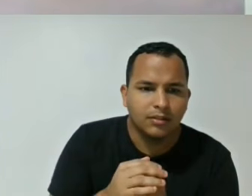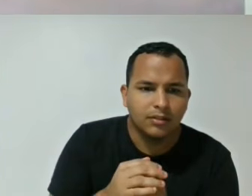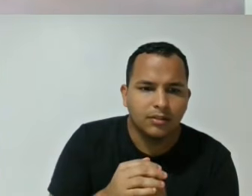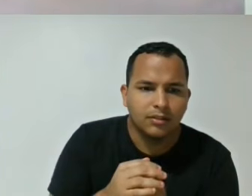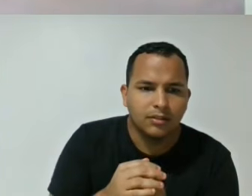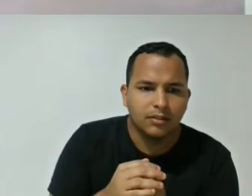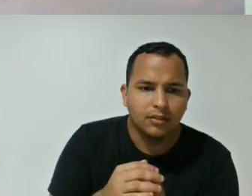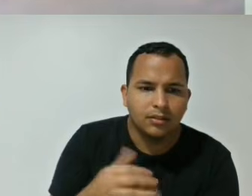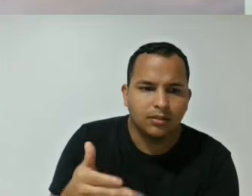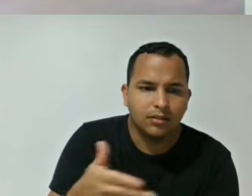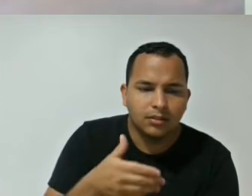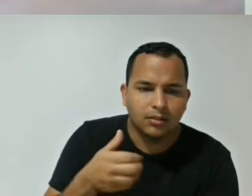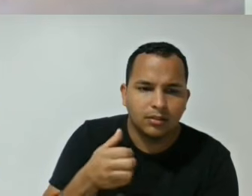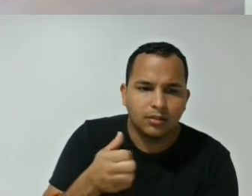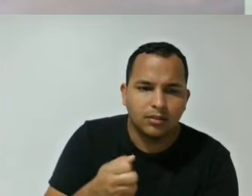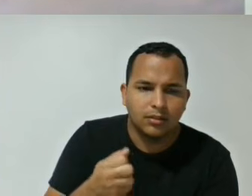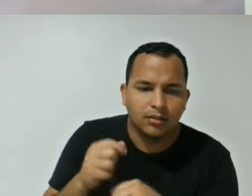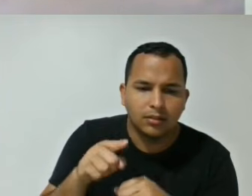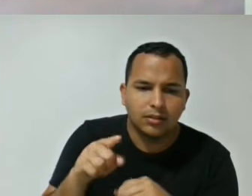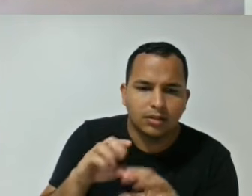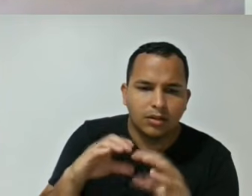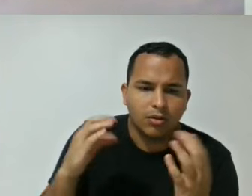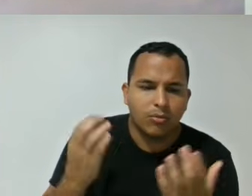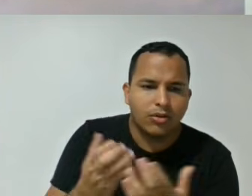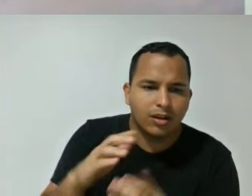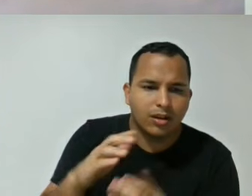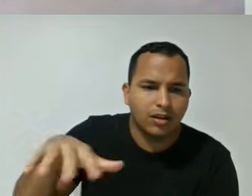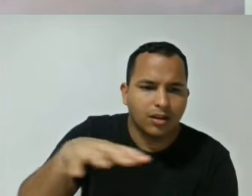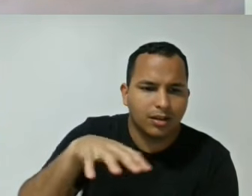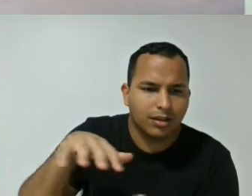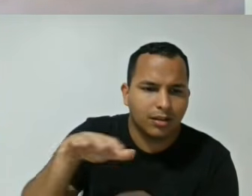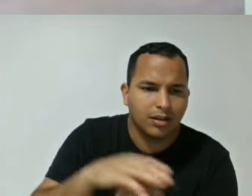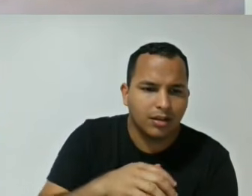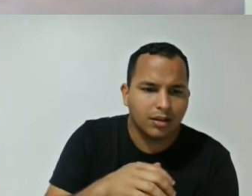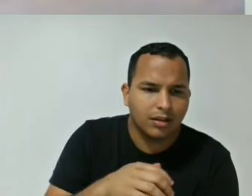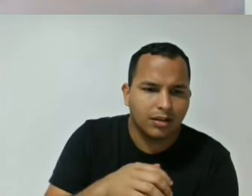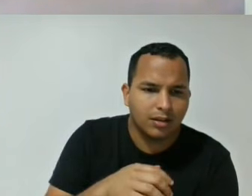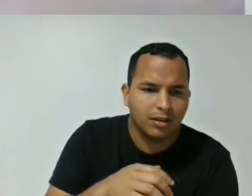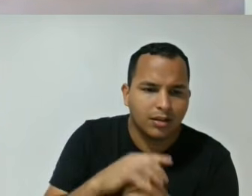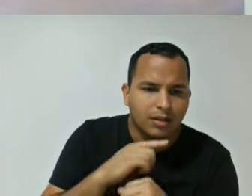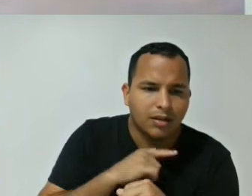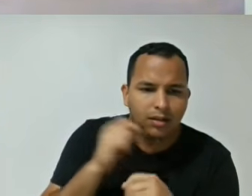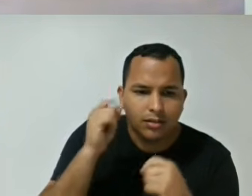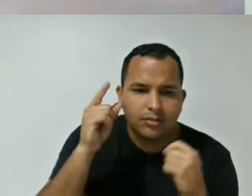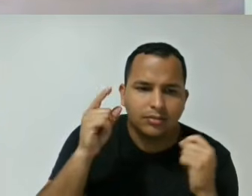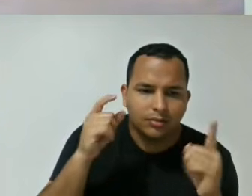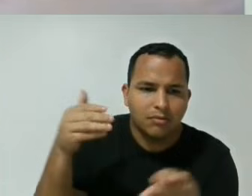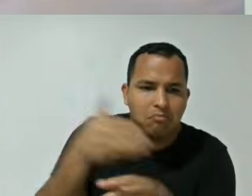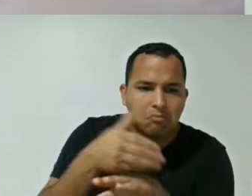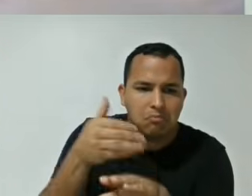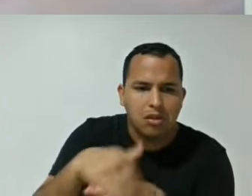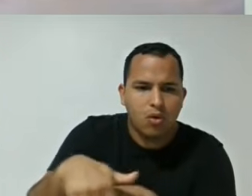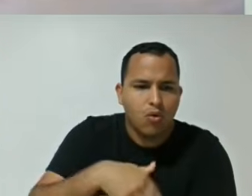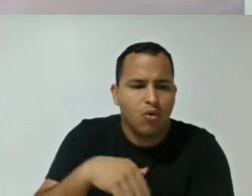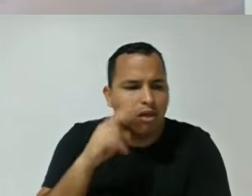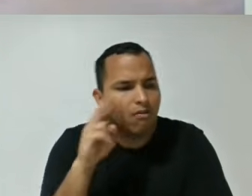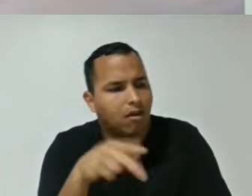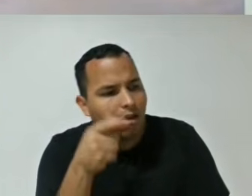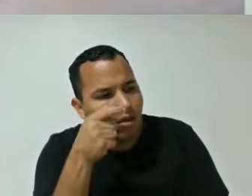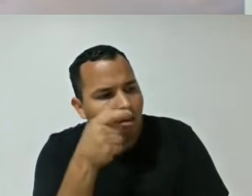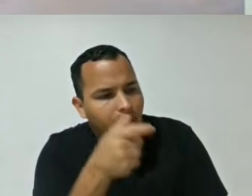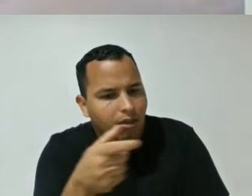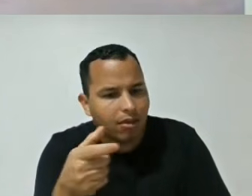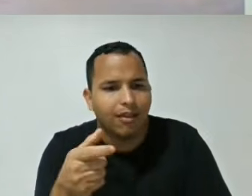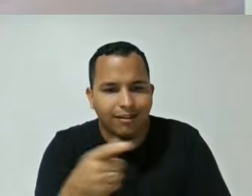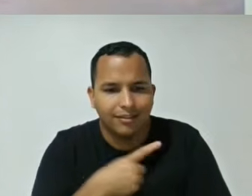praça ali, ela desemboca naquela comunidade ali. Então, a gente tinha um cativo de gente sair na rua para poder ver gente, até de longe, de perto, para